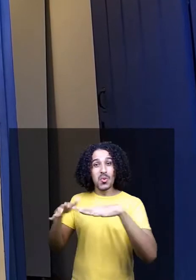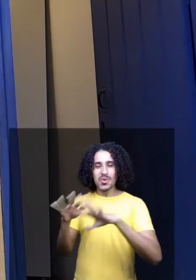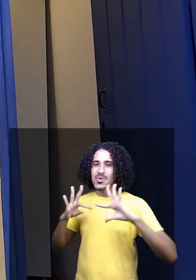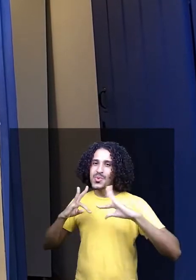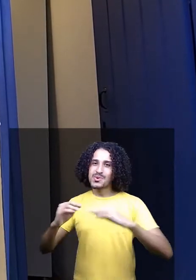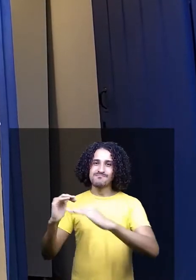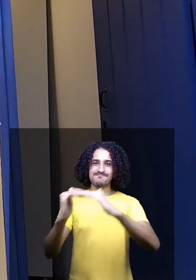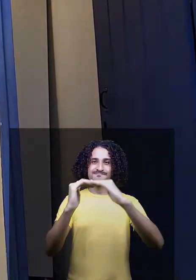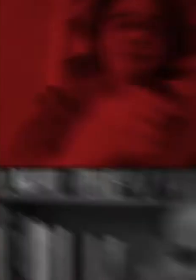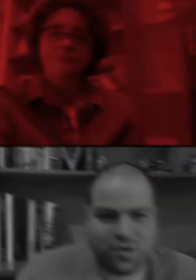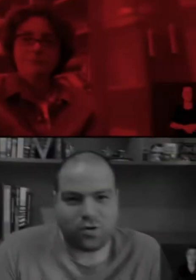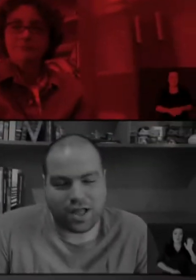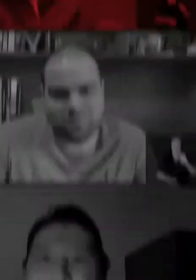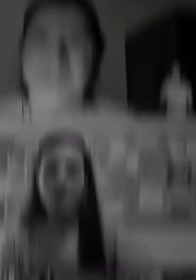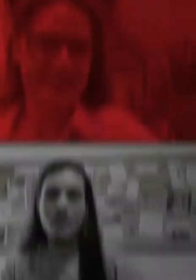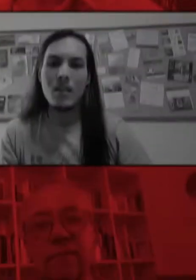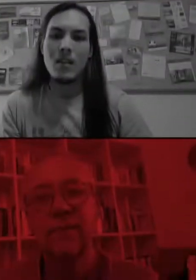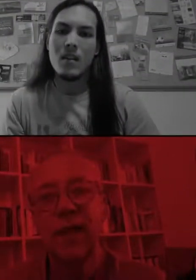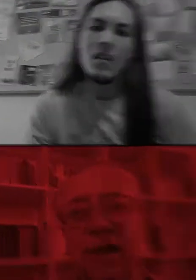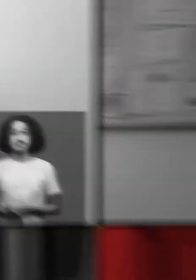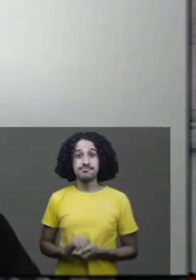e a inclusão de todos.